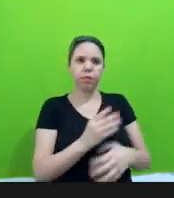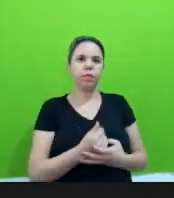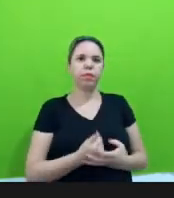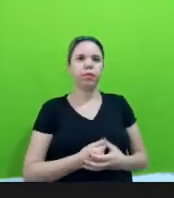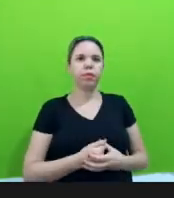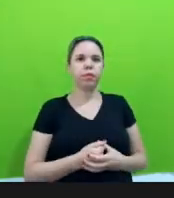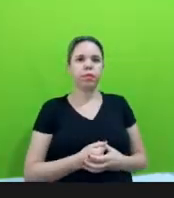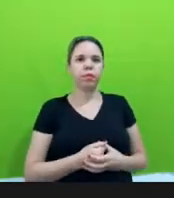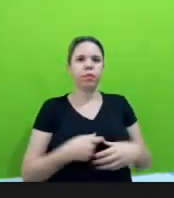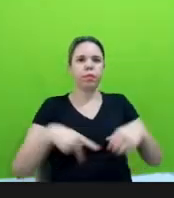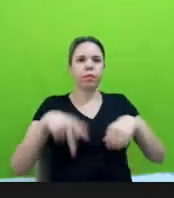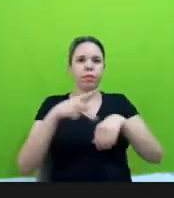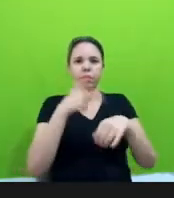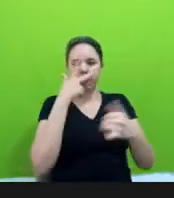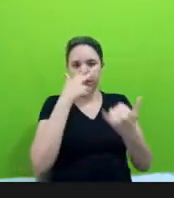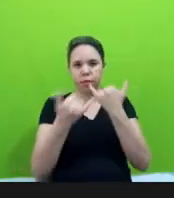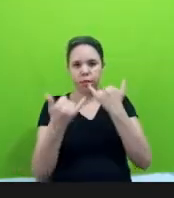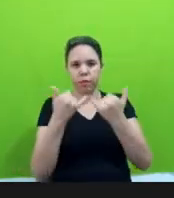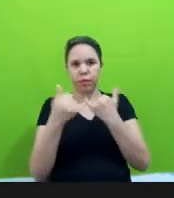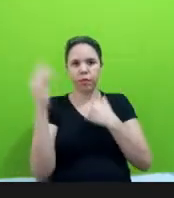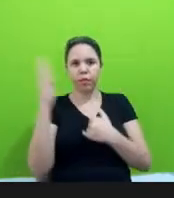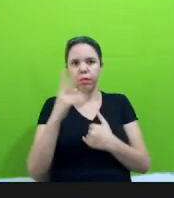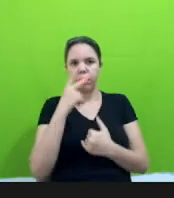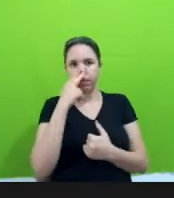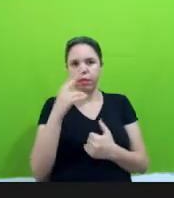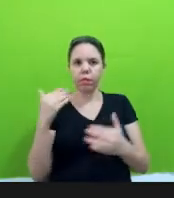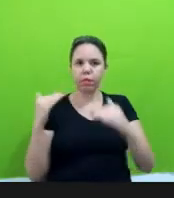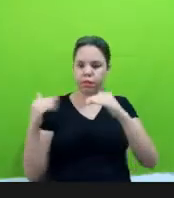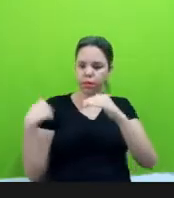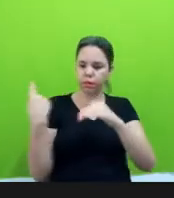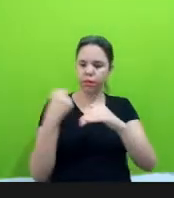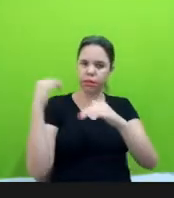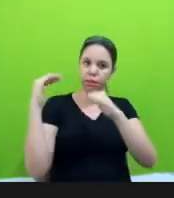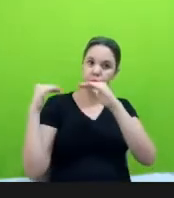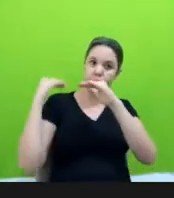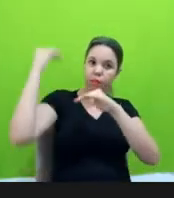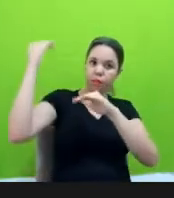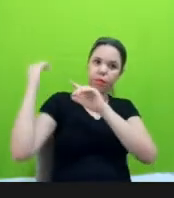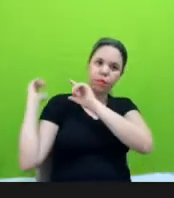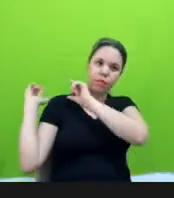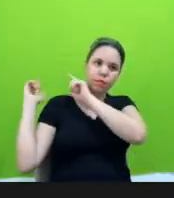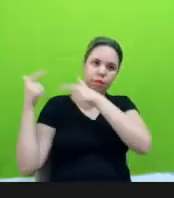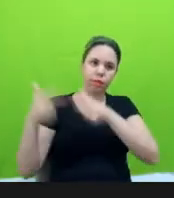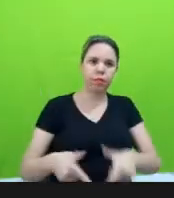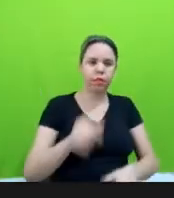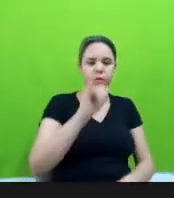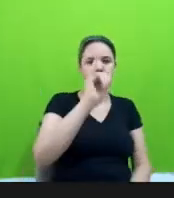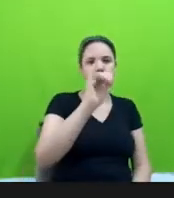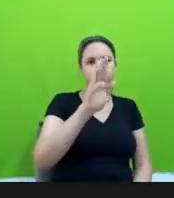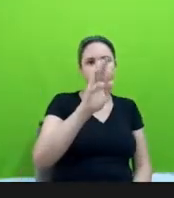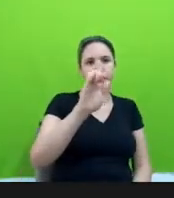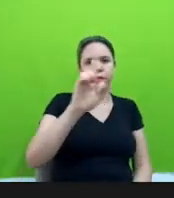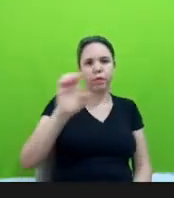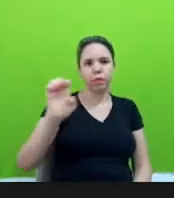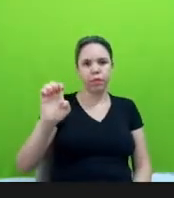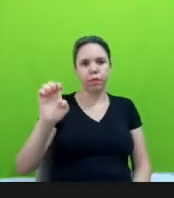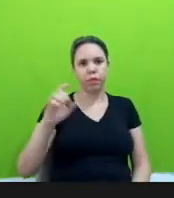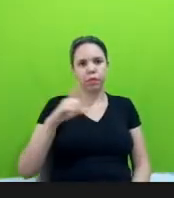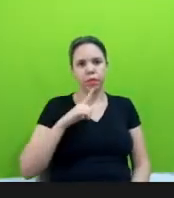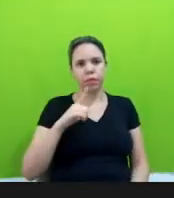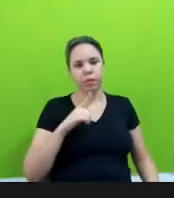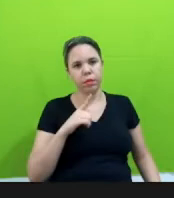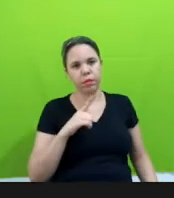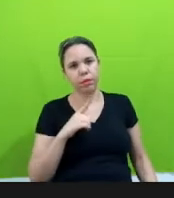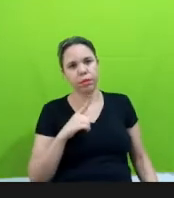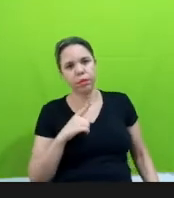países parecidos com o Brasil, a gente está muito à frente. A gente tem uma tradição, tanto com o IBGE, de ter informações, às vezes muitas